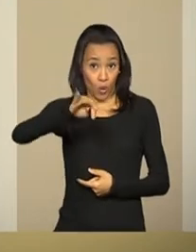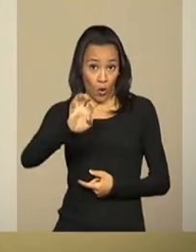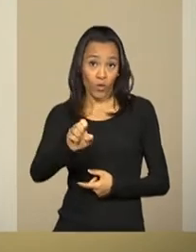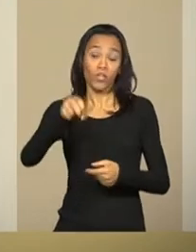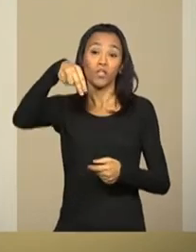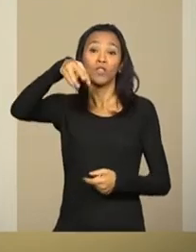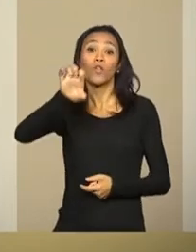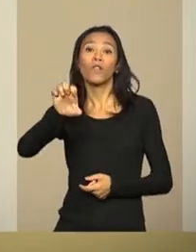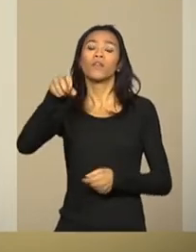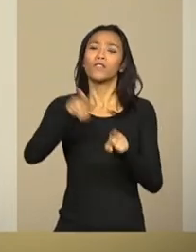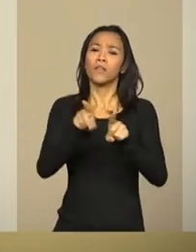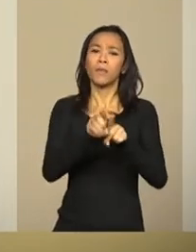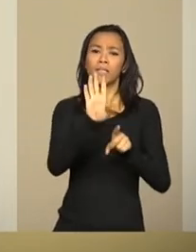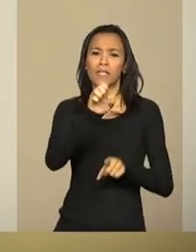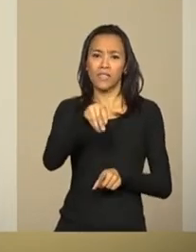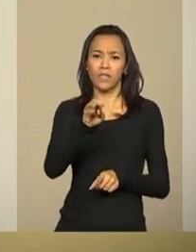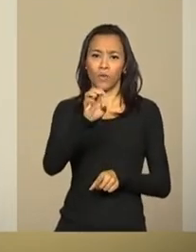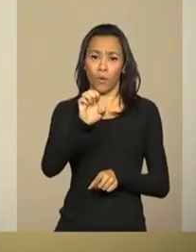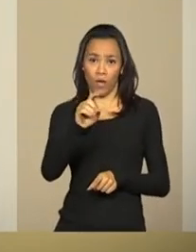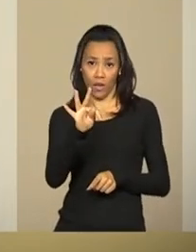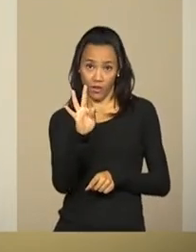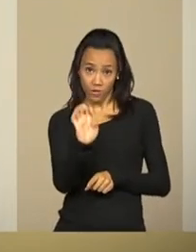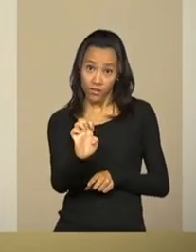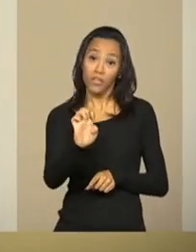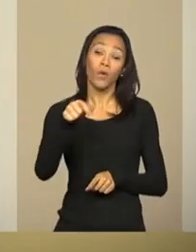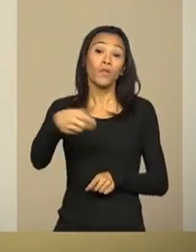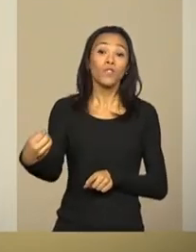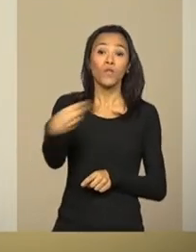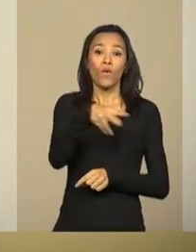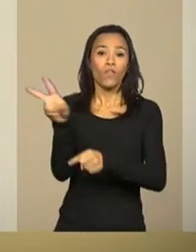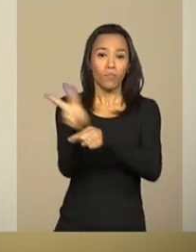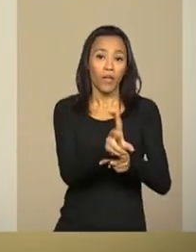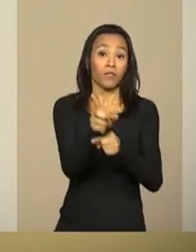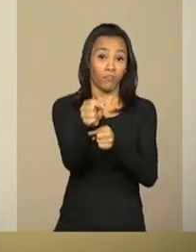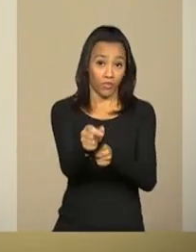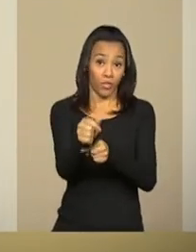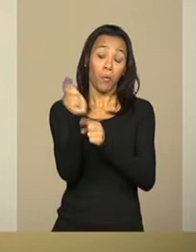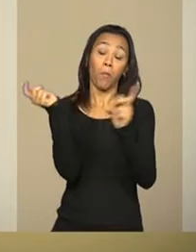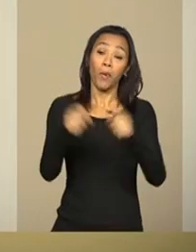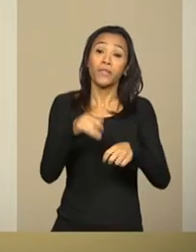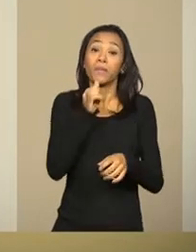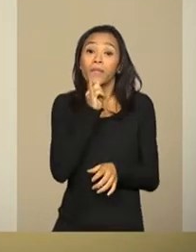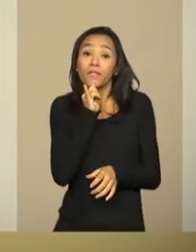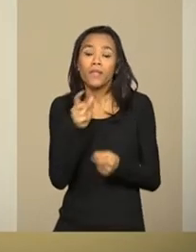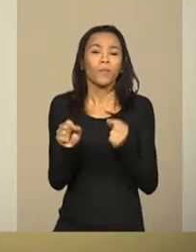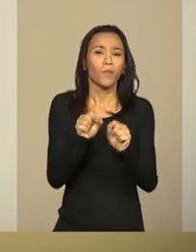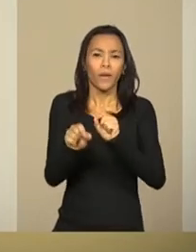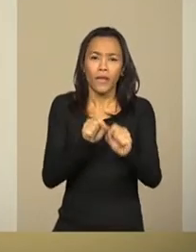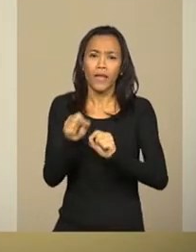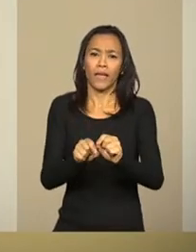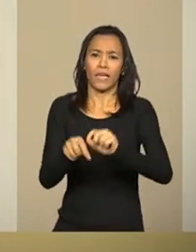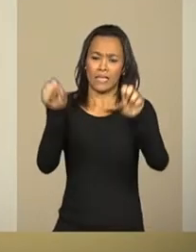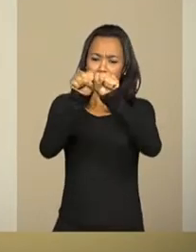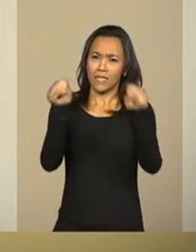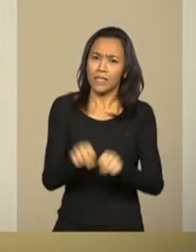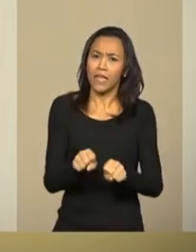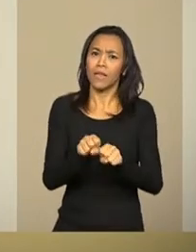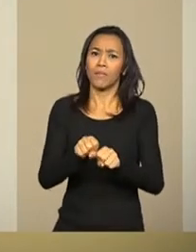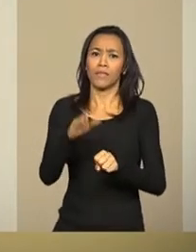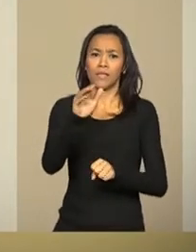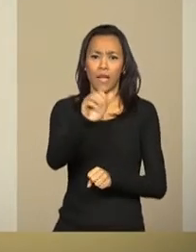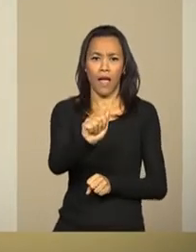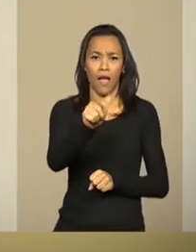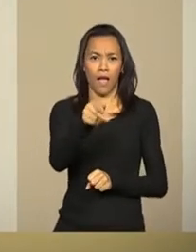e Centro-Oeste. Com essa nova linha de crédito, podem ser financiados, por exemplo, sistemas